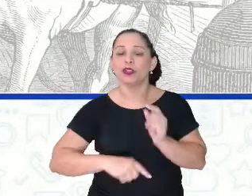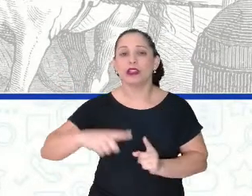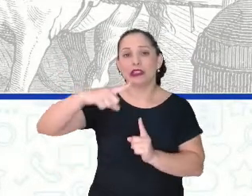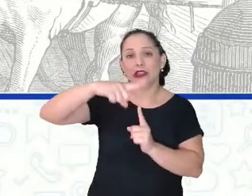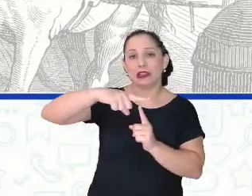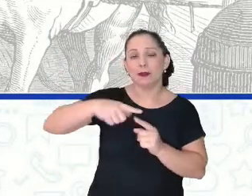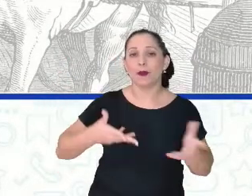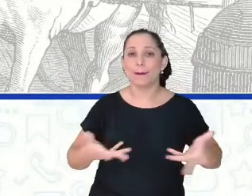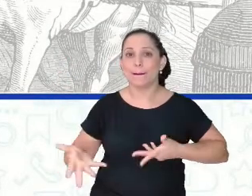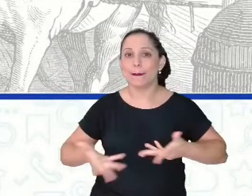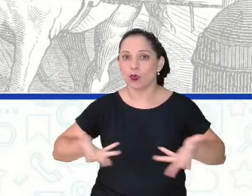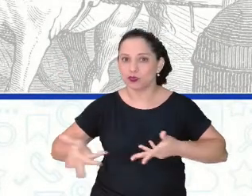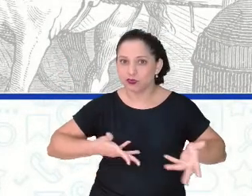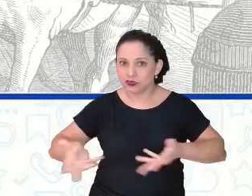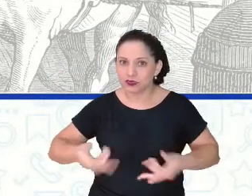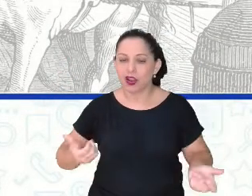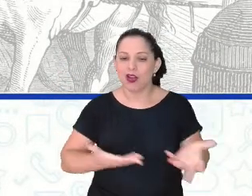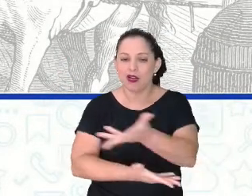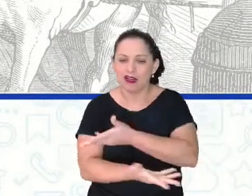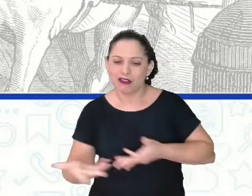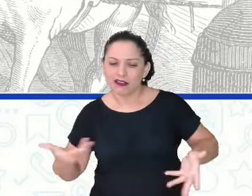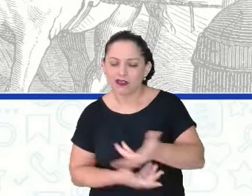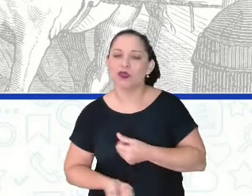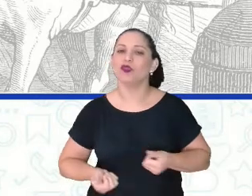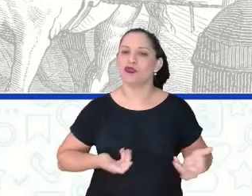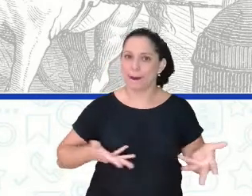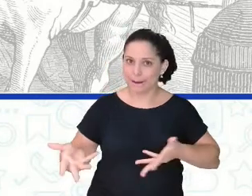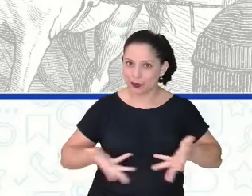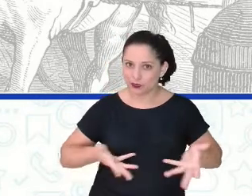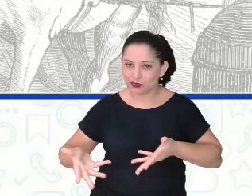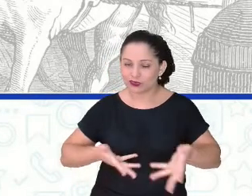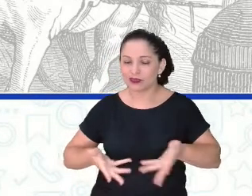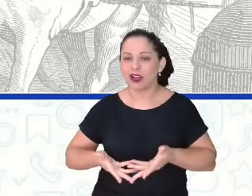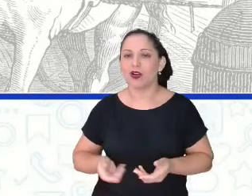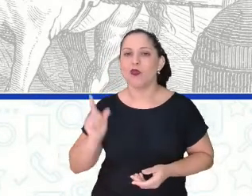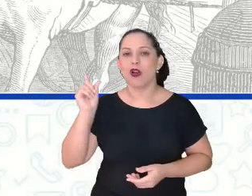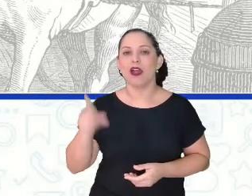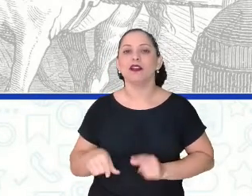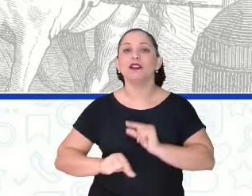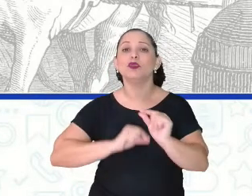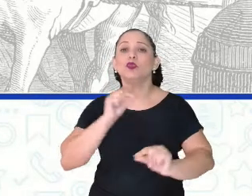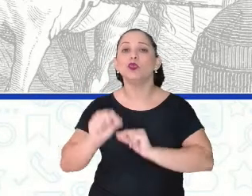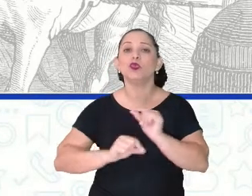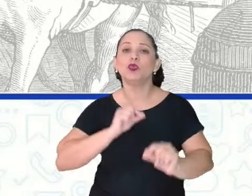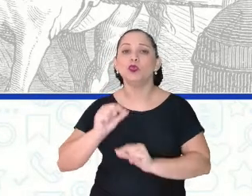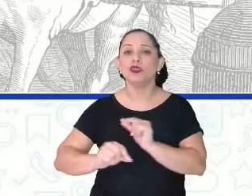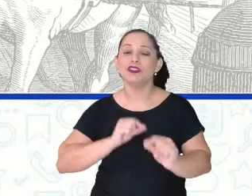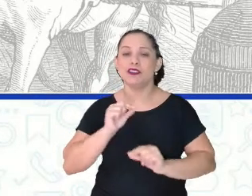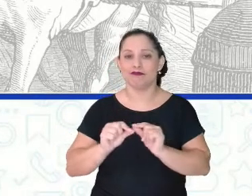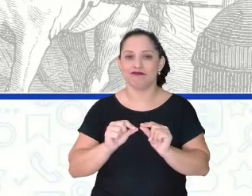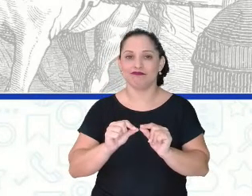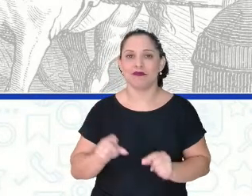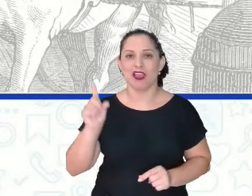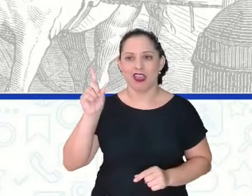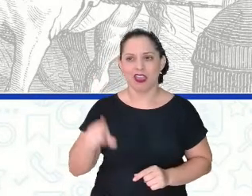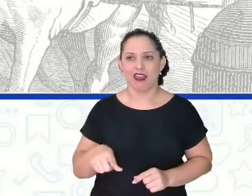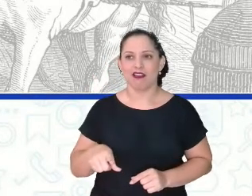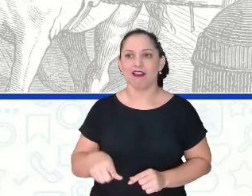produção escravista, as relações de produção eram relações de domínio e de